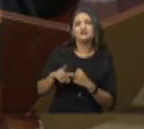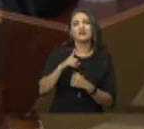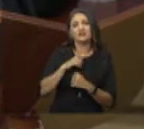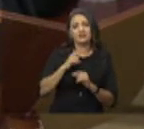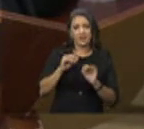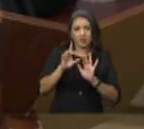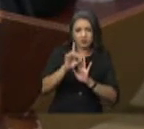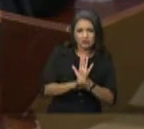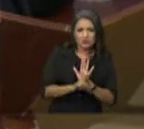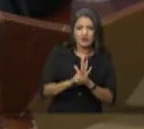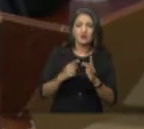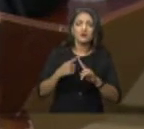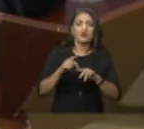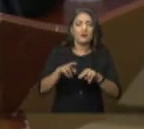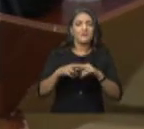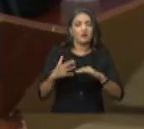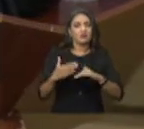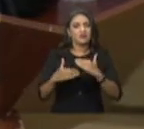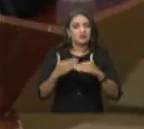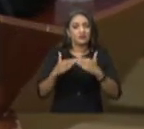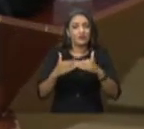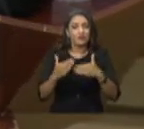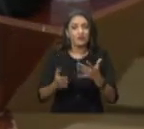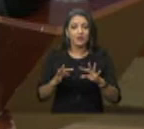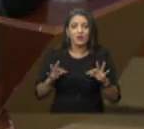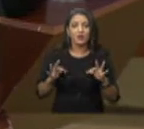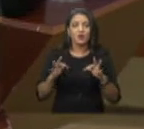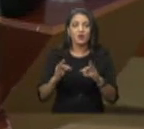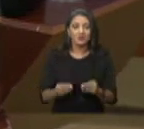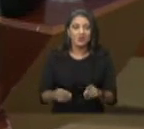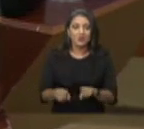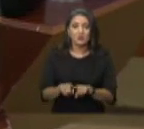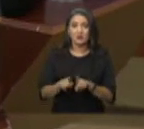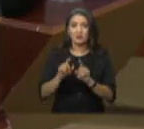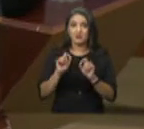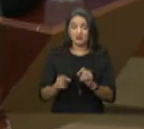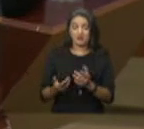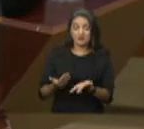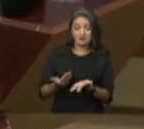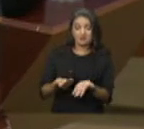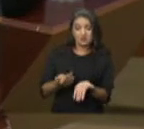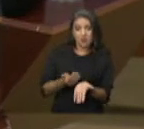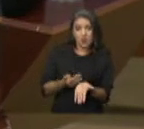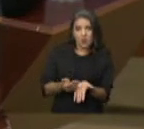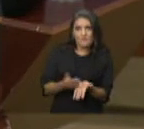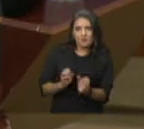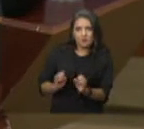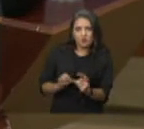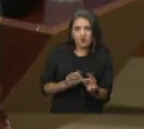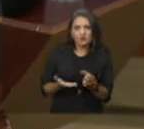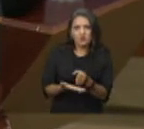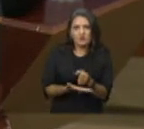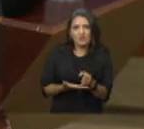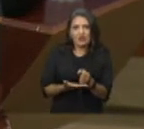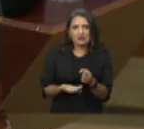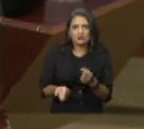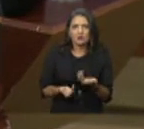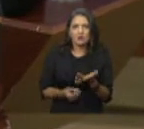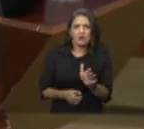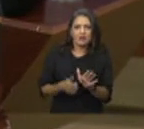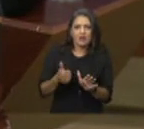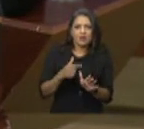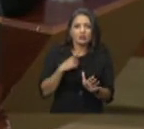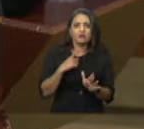Para efeito de seu desenvolvimento integral e como primeira etapa do processo de Educação Básica o atendimento